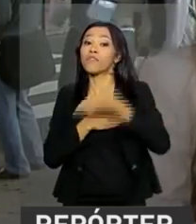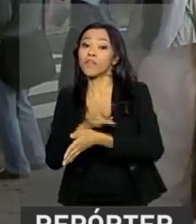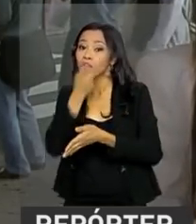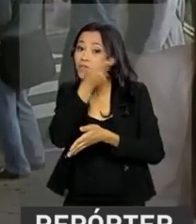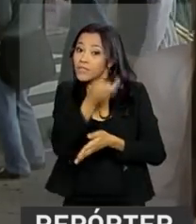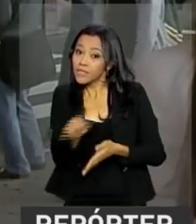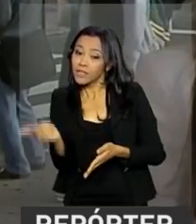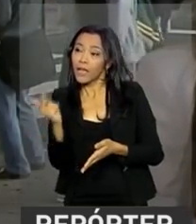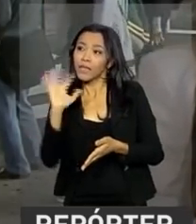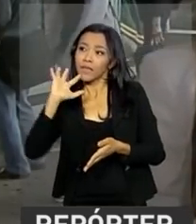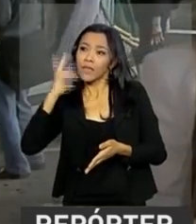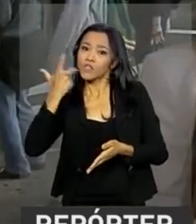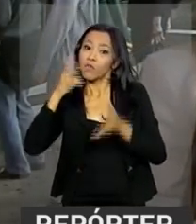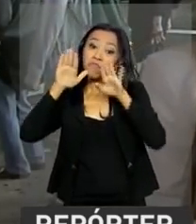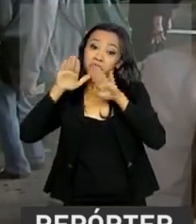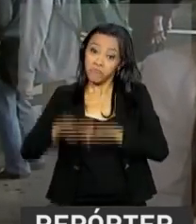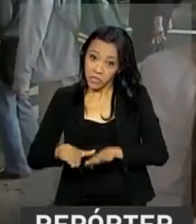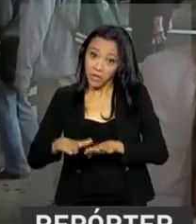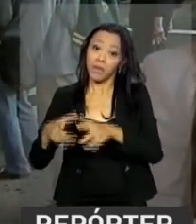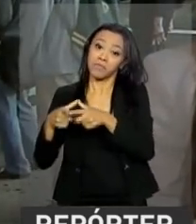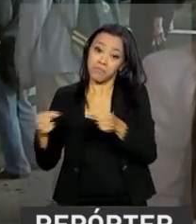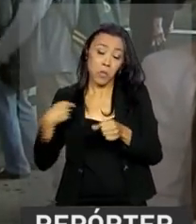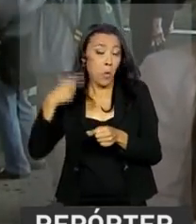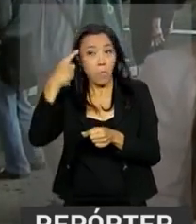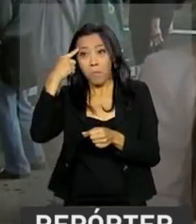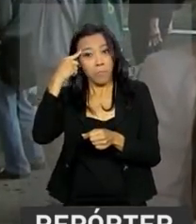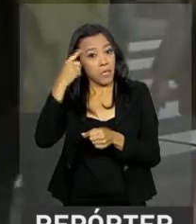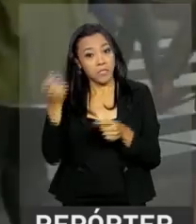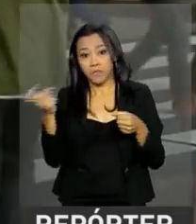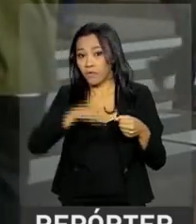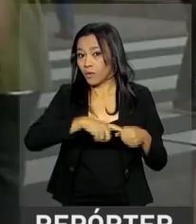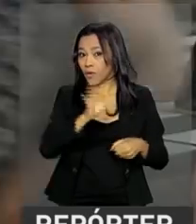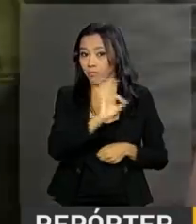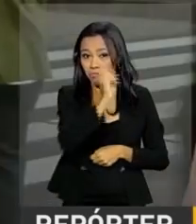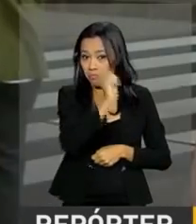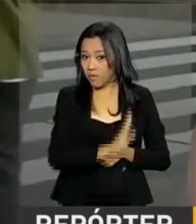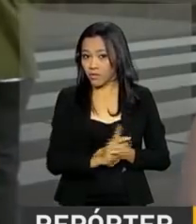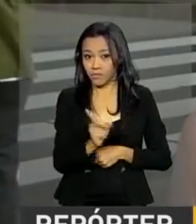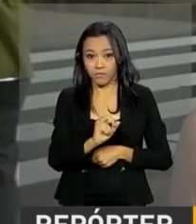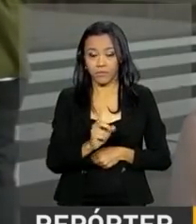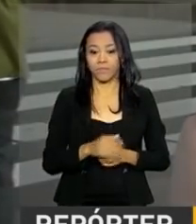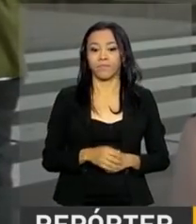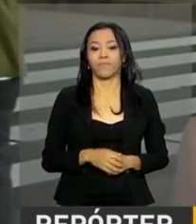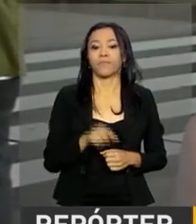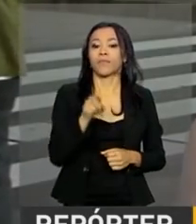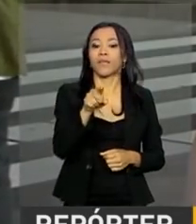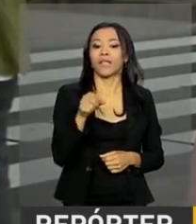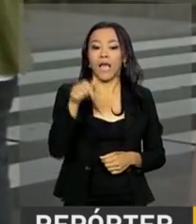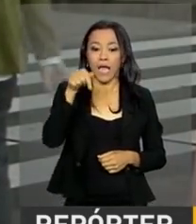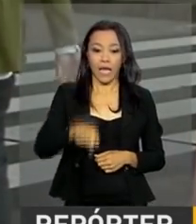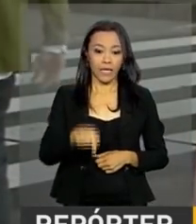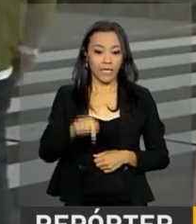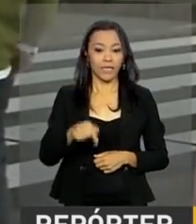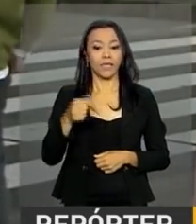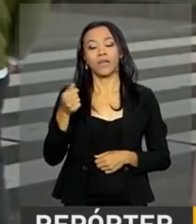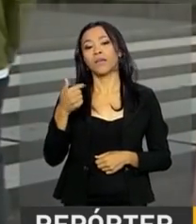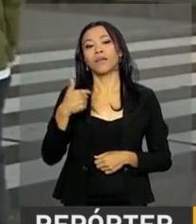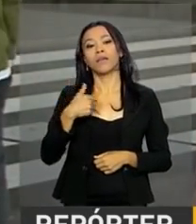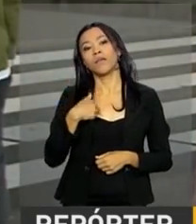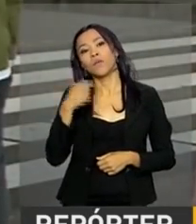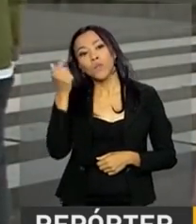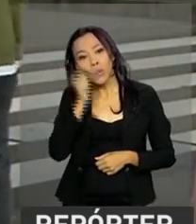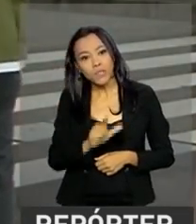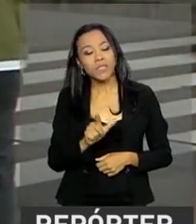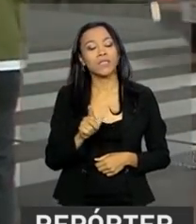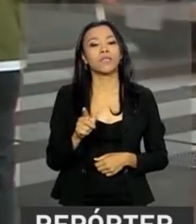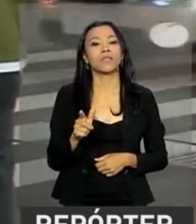foi ficando. E por enquanto, não pensa em voltar. Aqui eu estou conseguindo, né, colocar minha